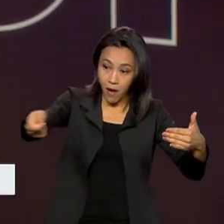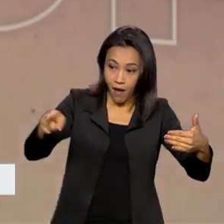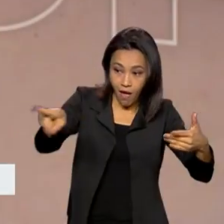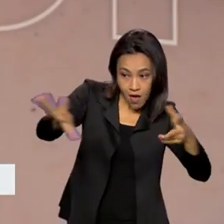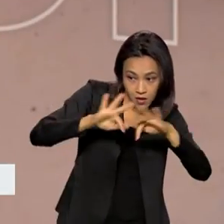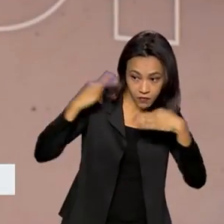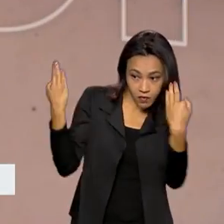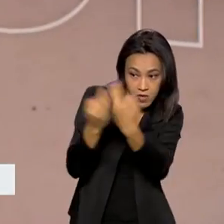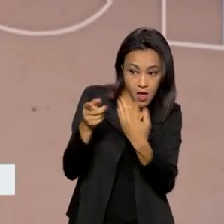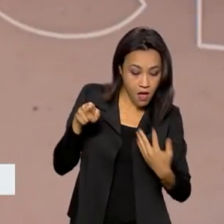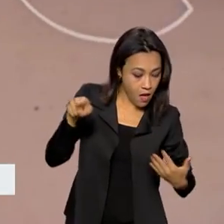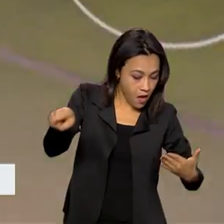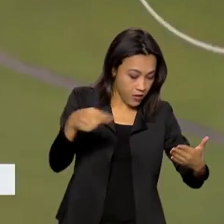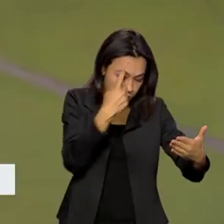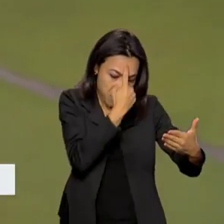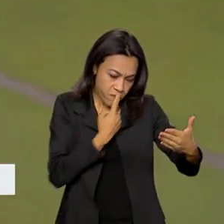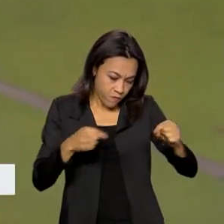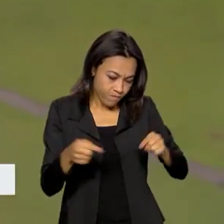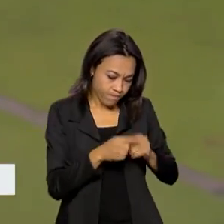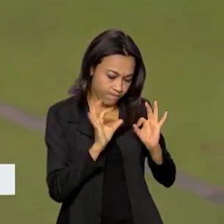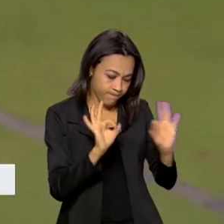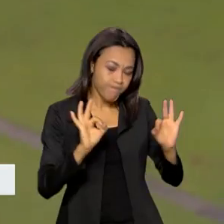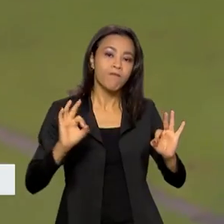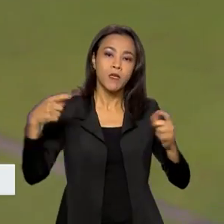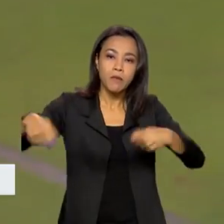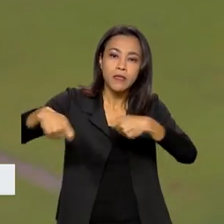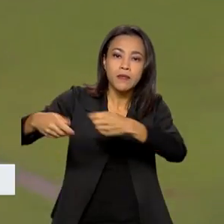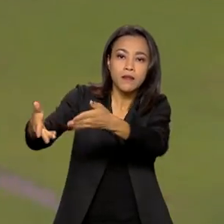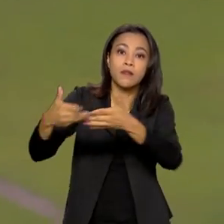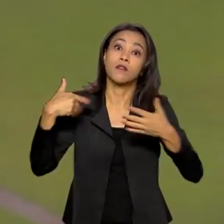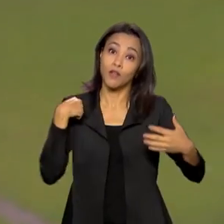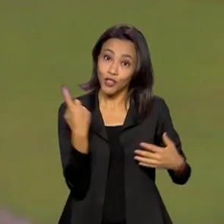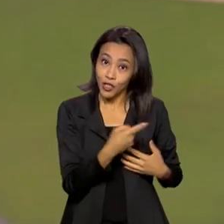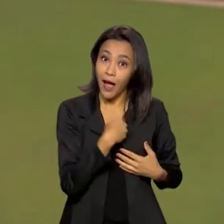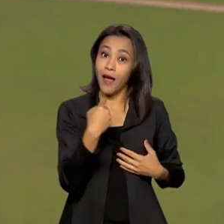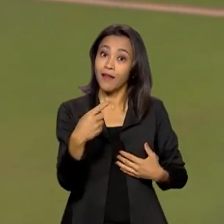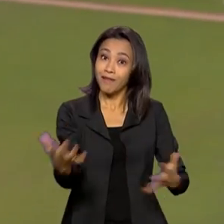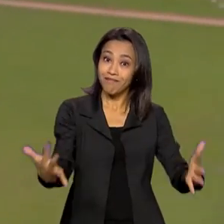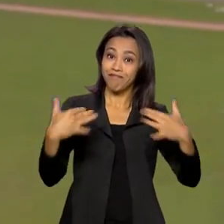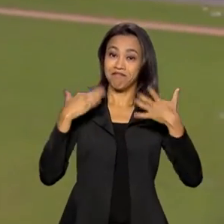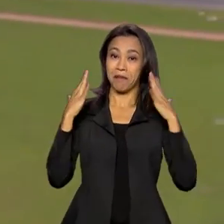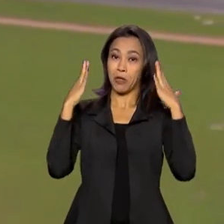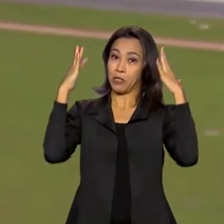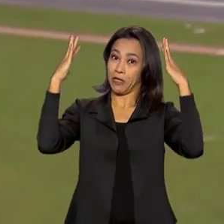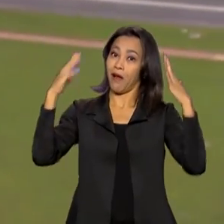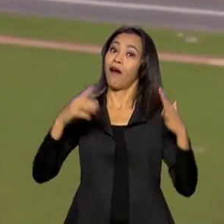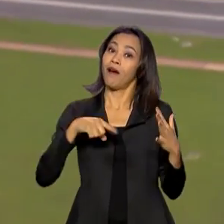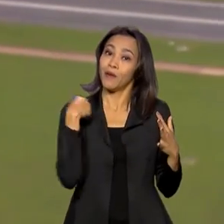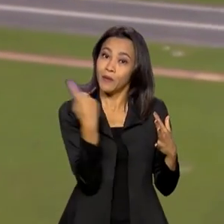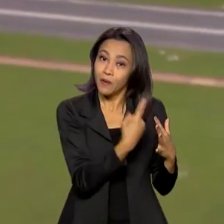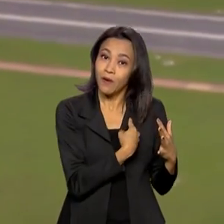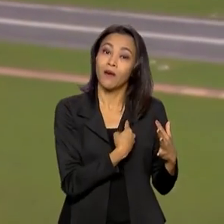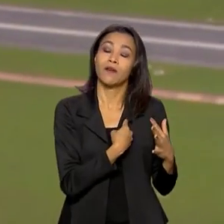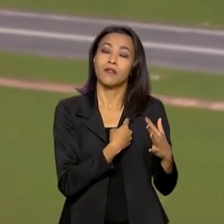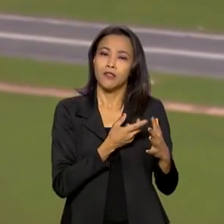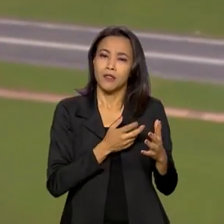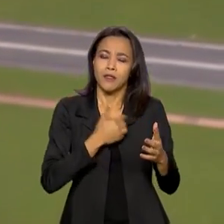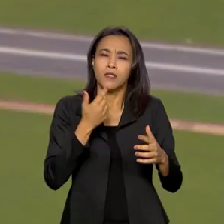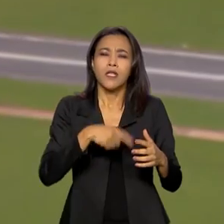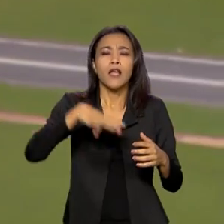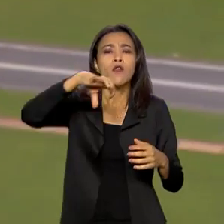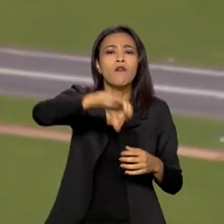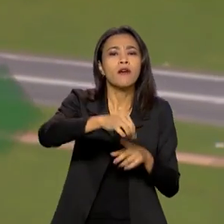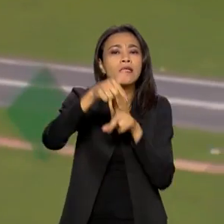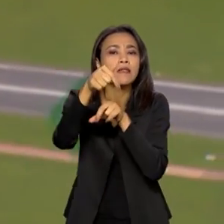então estamos hoje sendo elogiados fomos elogiados já no auxílio emergencial auxílio emergencial teve uma taxa de eficácia no pagamento superior a